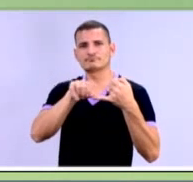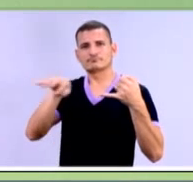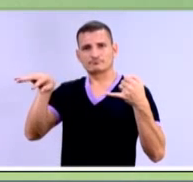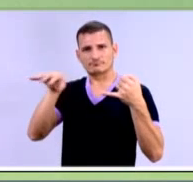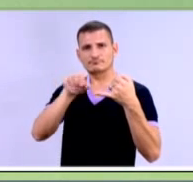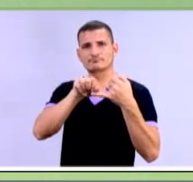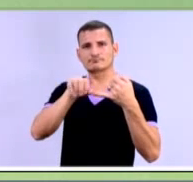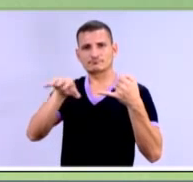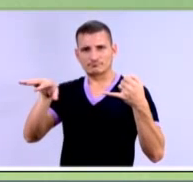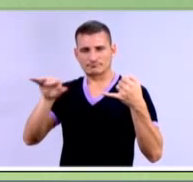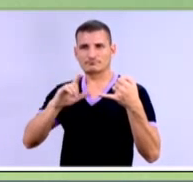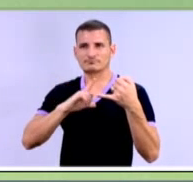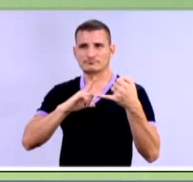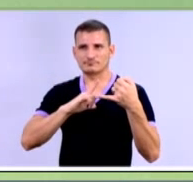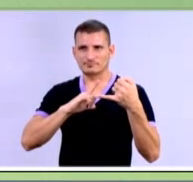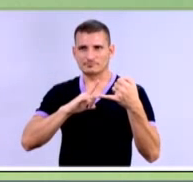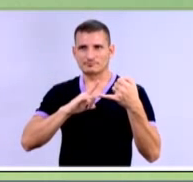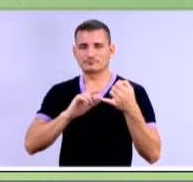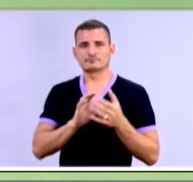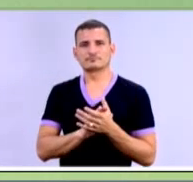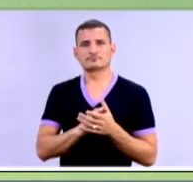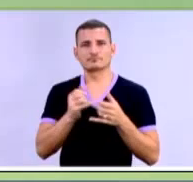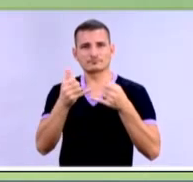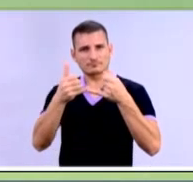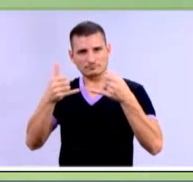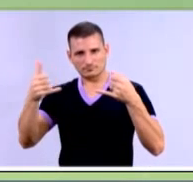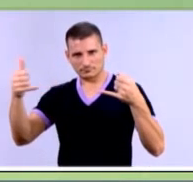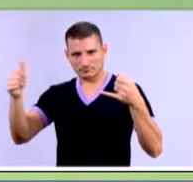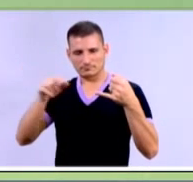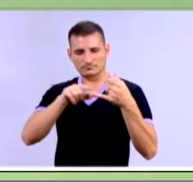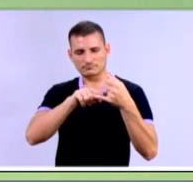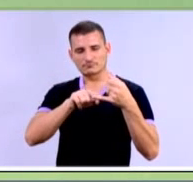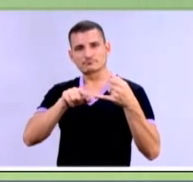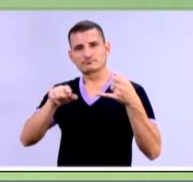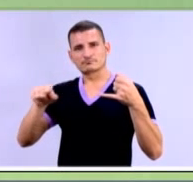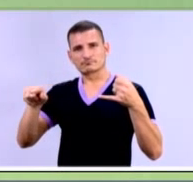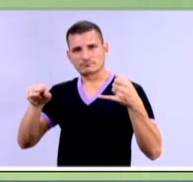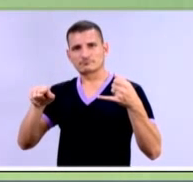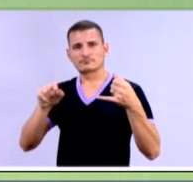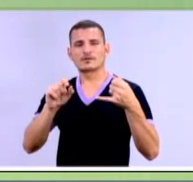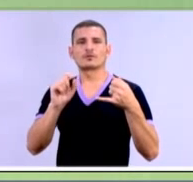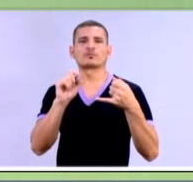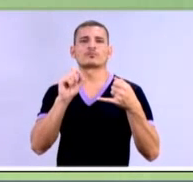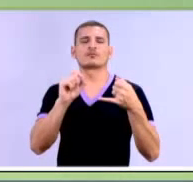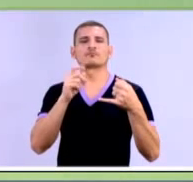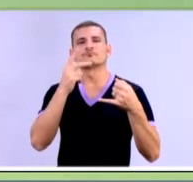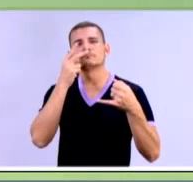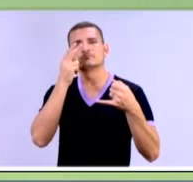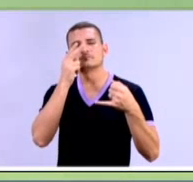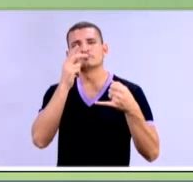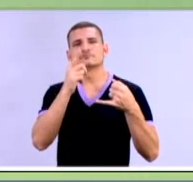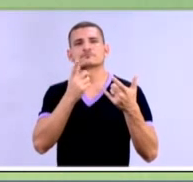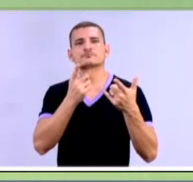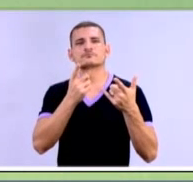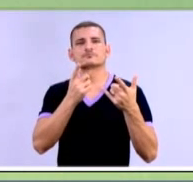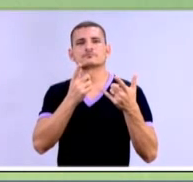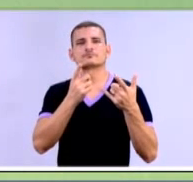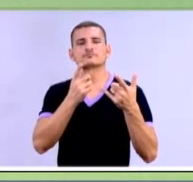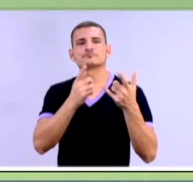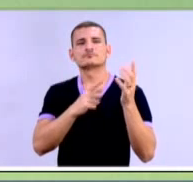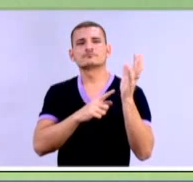pelo ar, certo? E os condutores elétricos, eles podem funcionar como antena. Por exemplo, quando